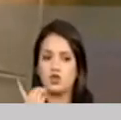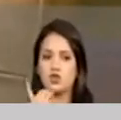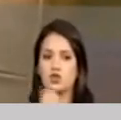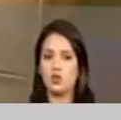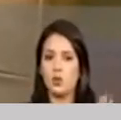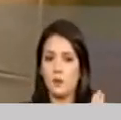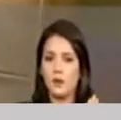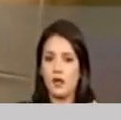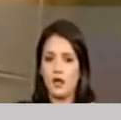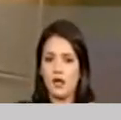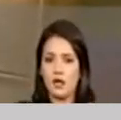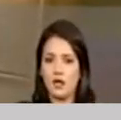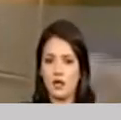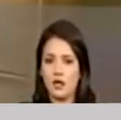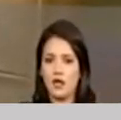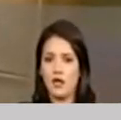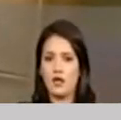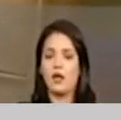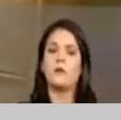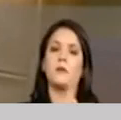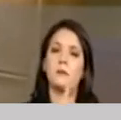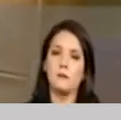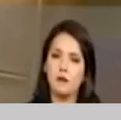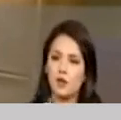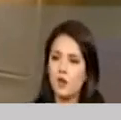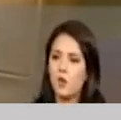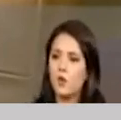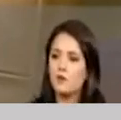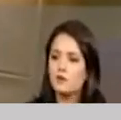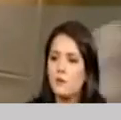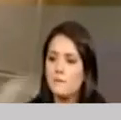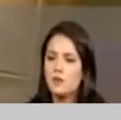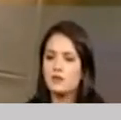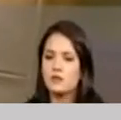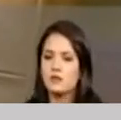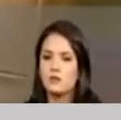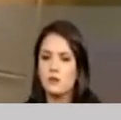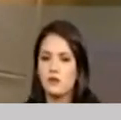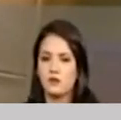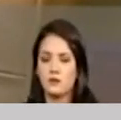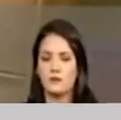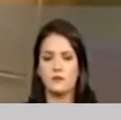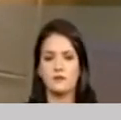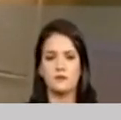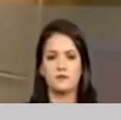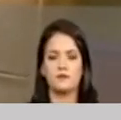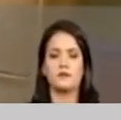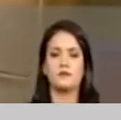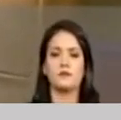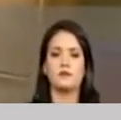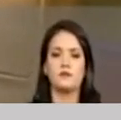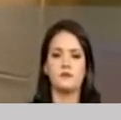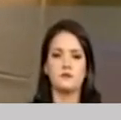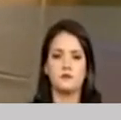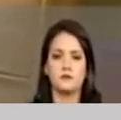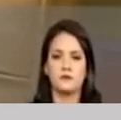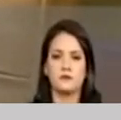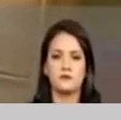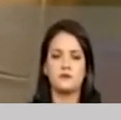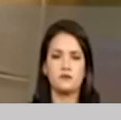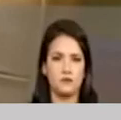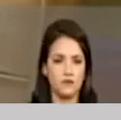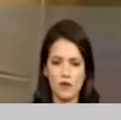inteligência financeira. No entender da ministra, o agente público responsável pela fiscalização tributária tem o dever de